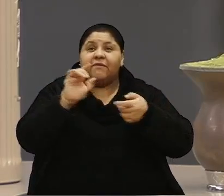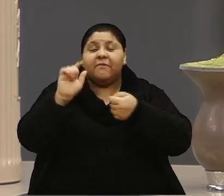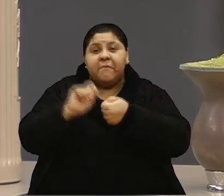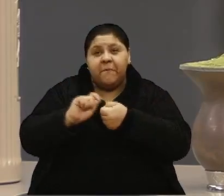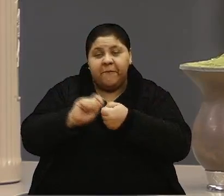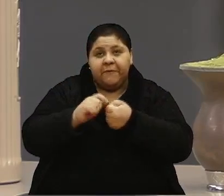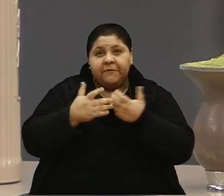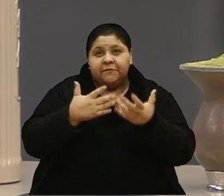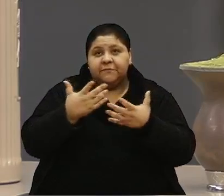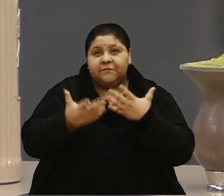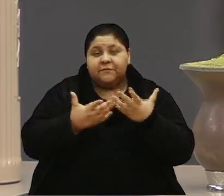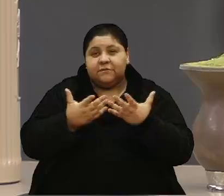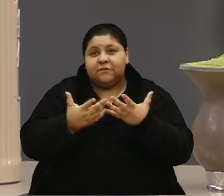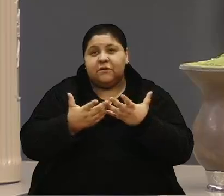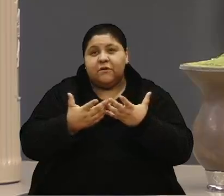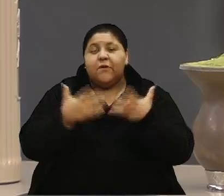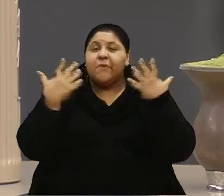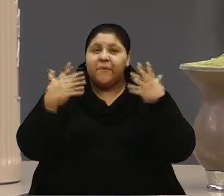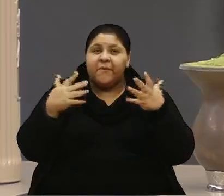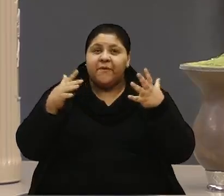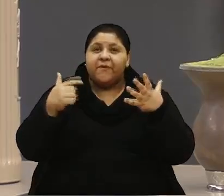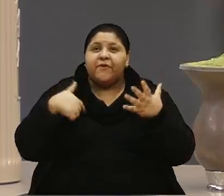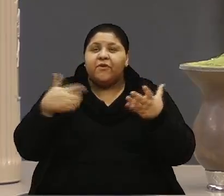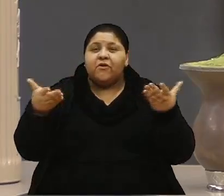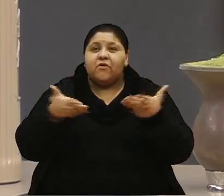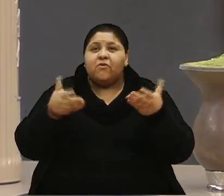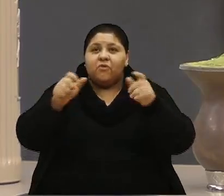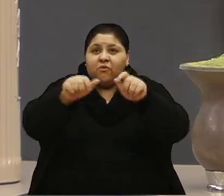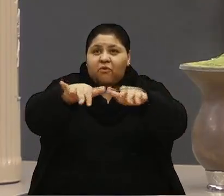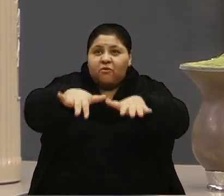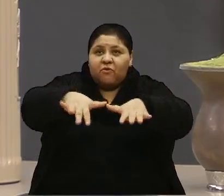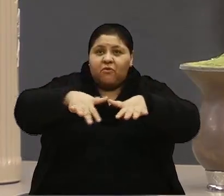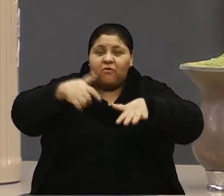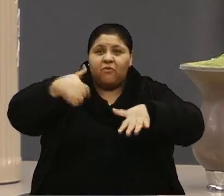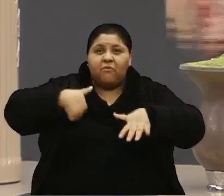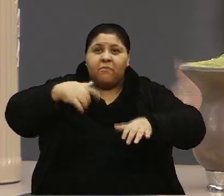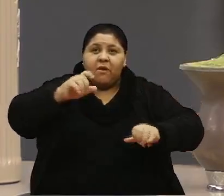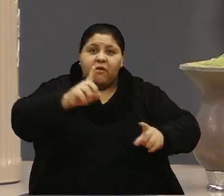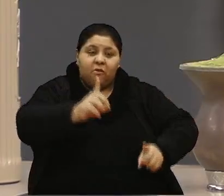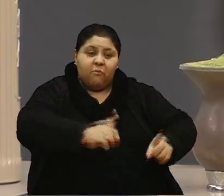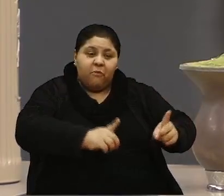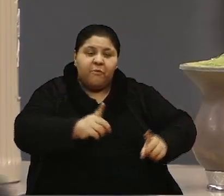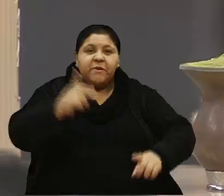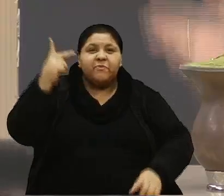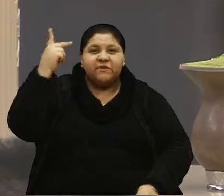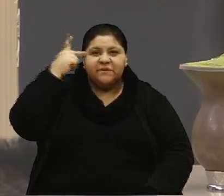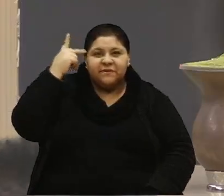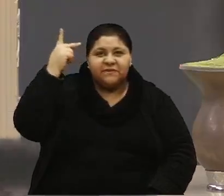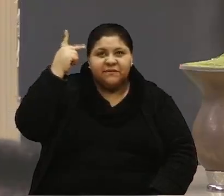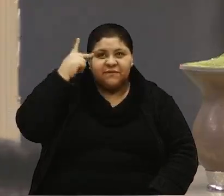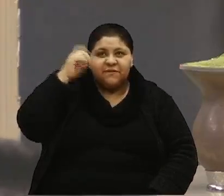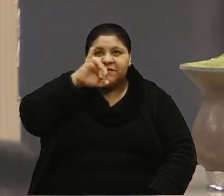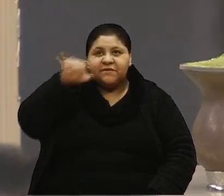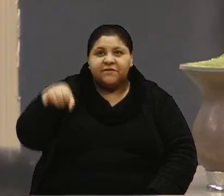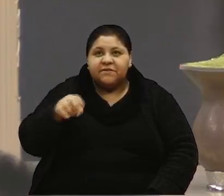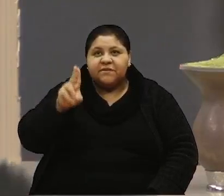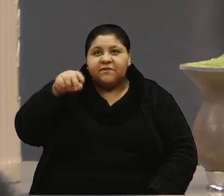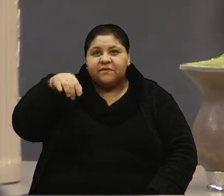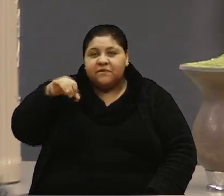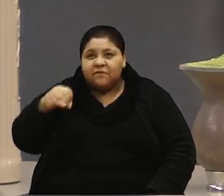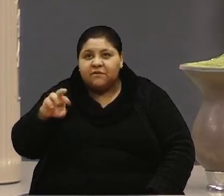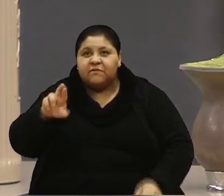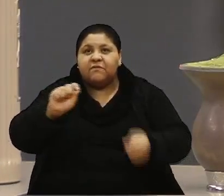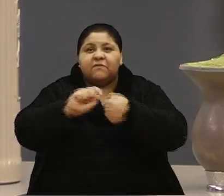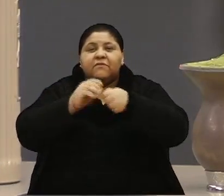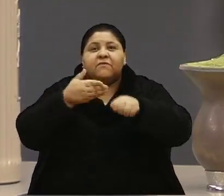uma congratulação especial. Eu tenho hoje no plenário aqui meu primo de São Paulo, o Júnior. O Júnior faz parte